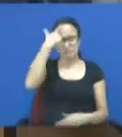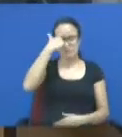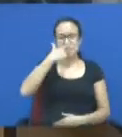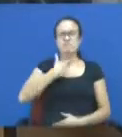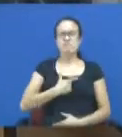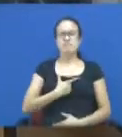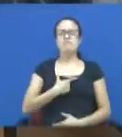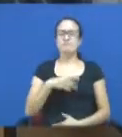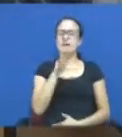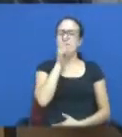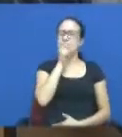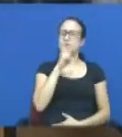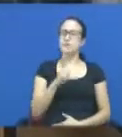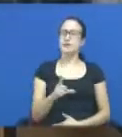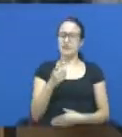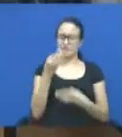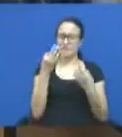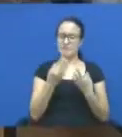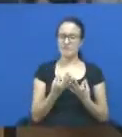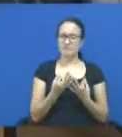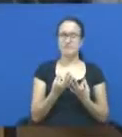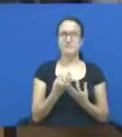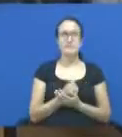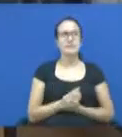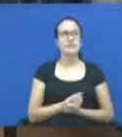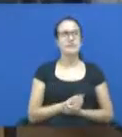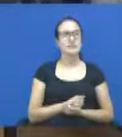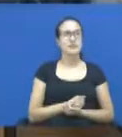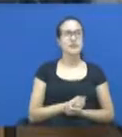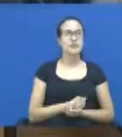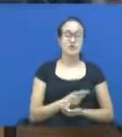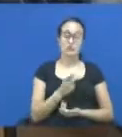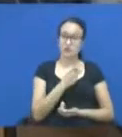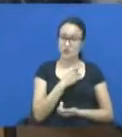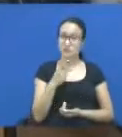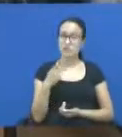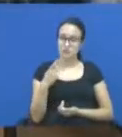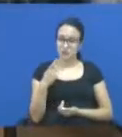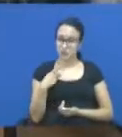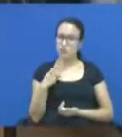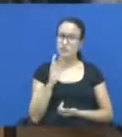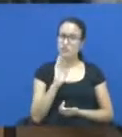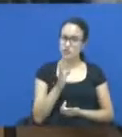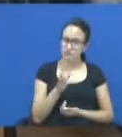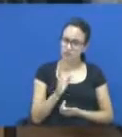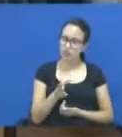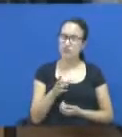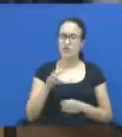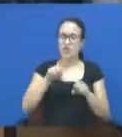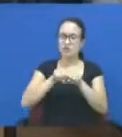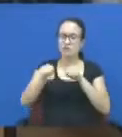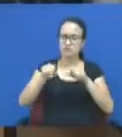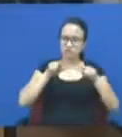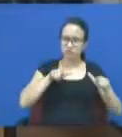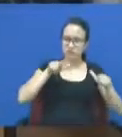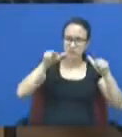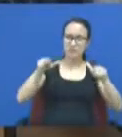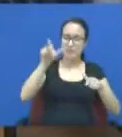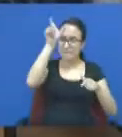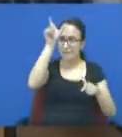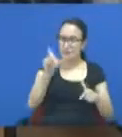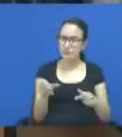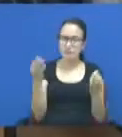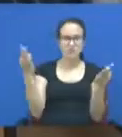gestão do vereador Eliseu Daniel, recebeu o título de cidadão limeirense desta cidade. Então, hoje, aprendemos a amar